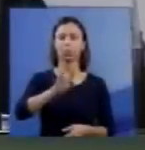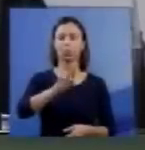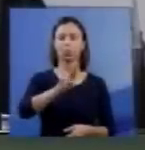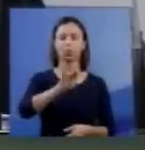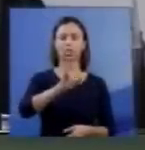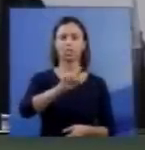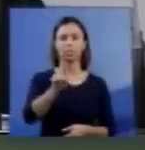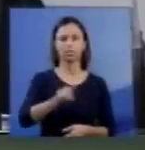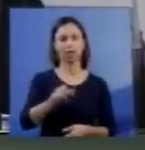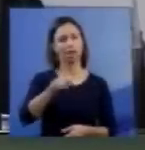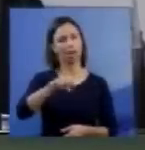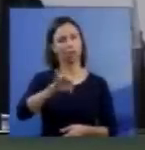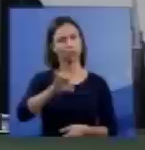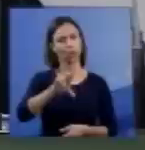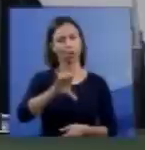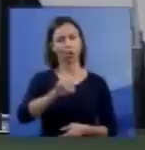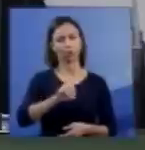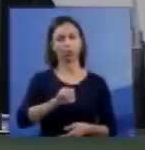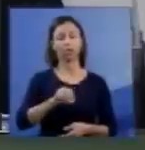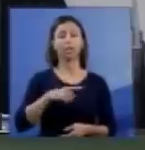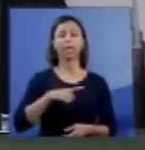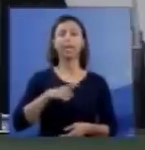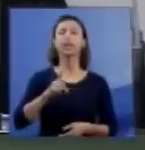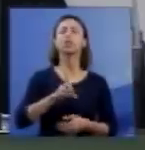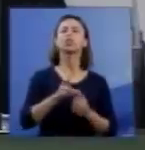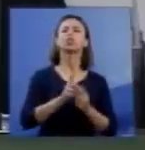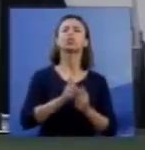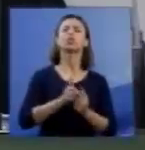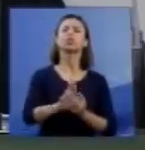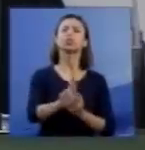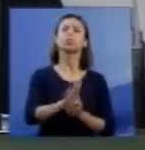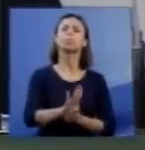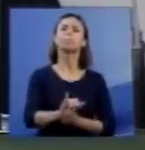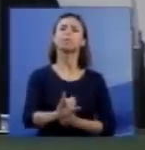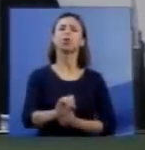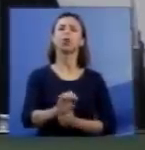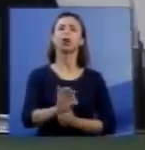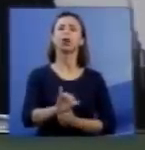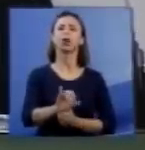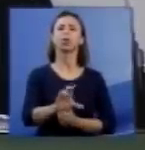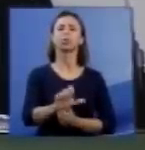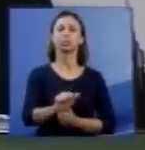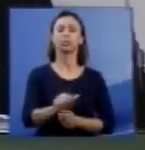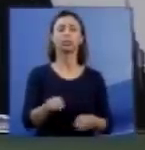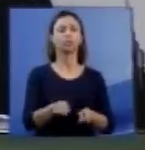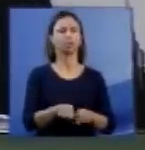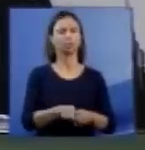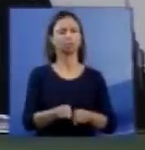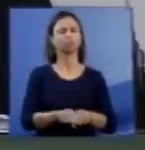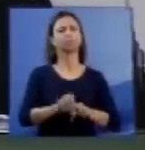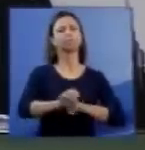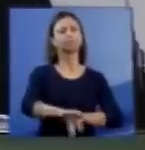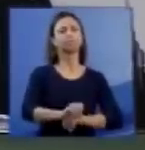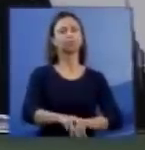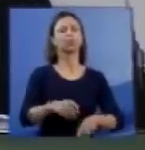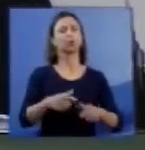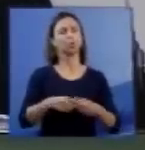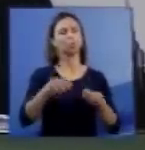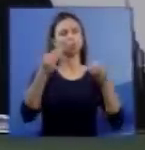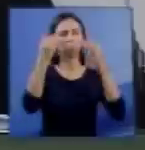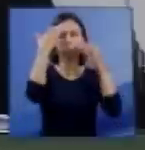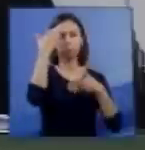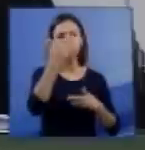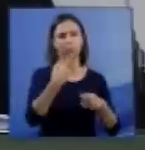bioética E especialmente a disciplina de sua excelência quanto ao tempo